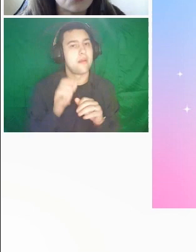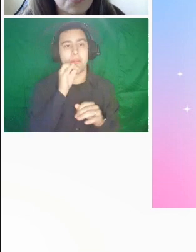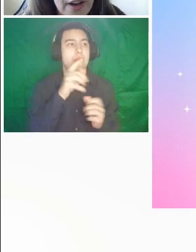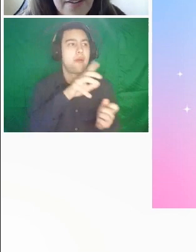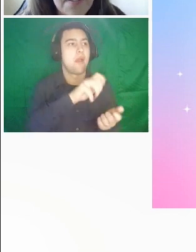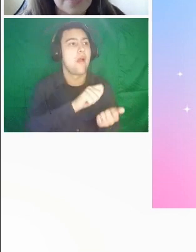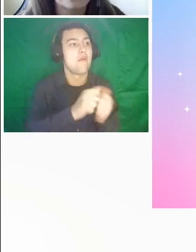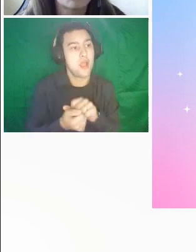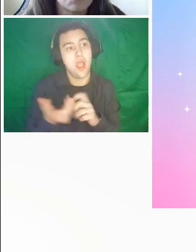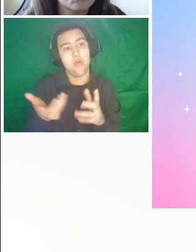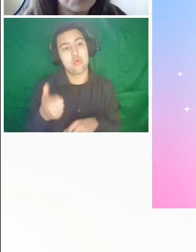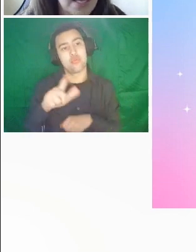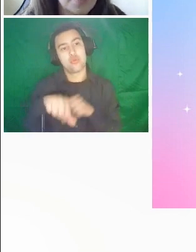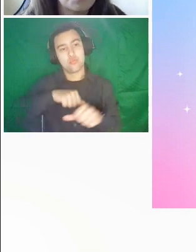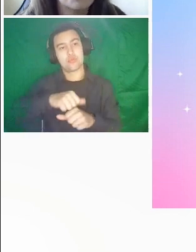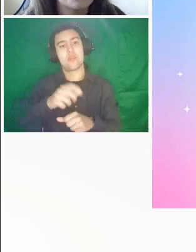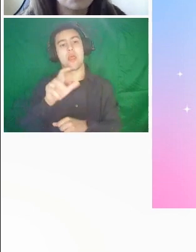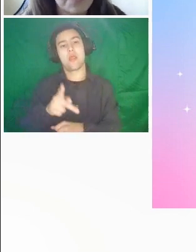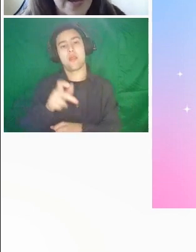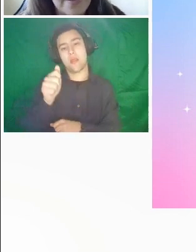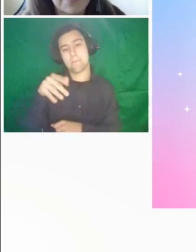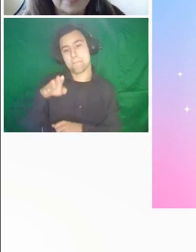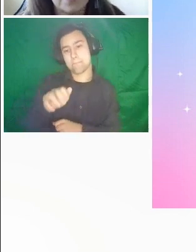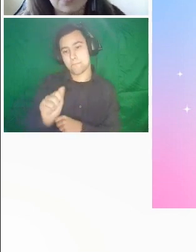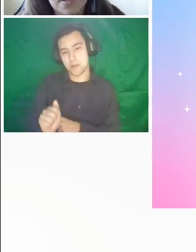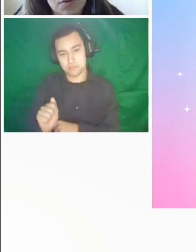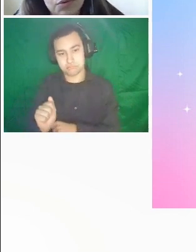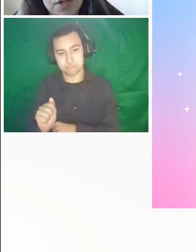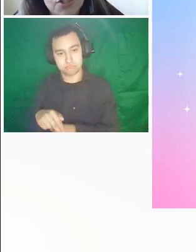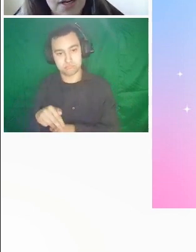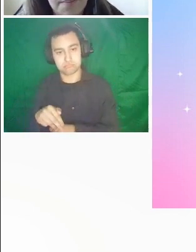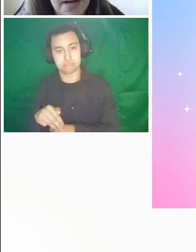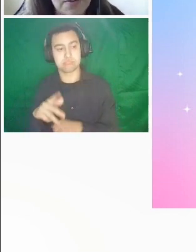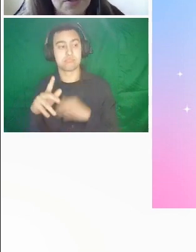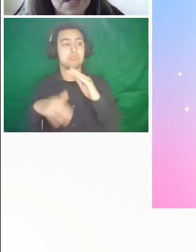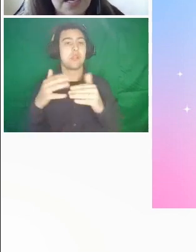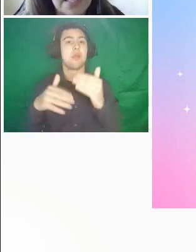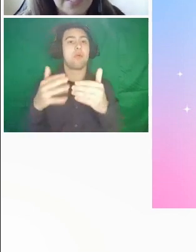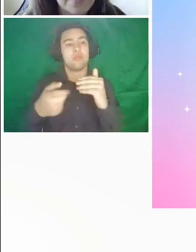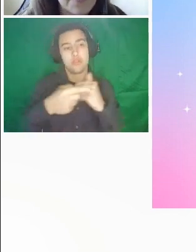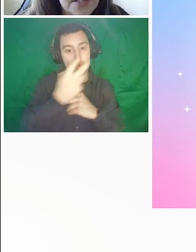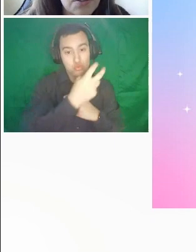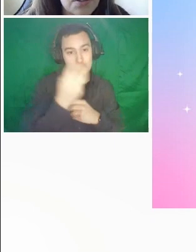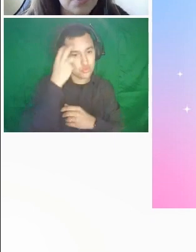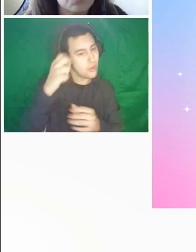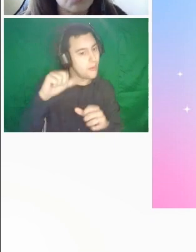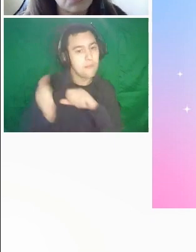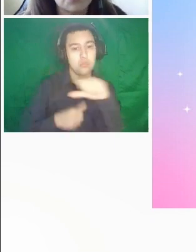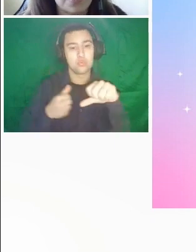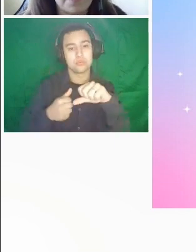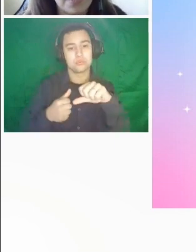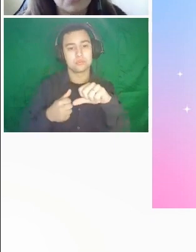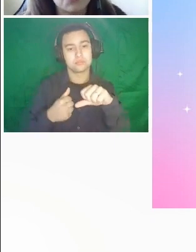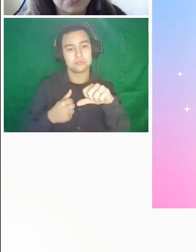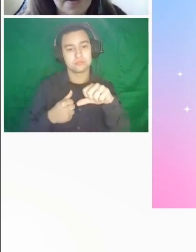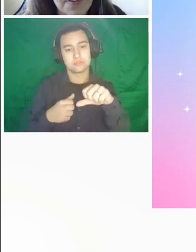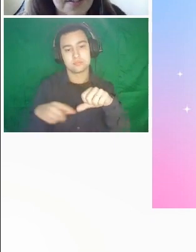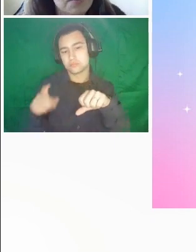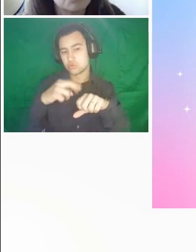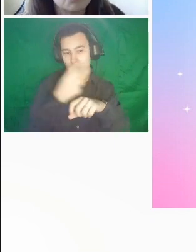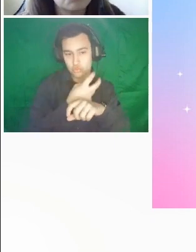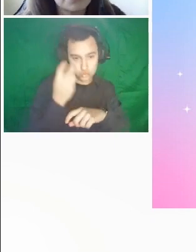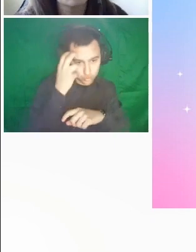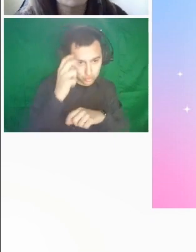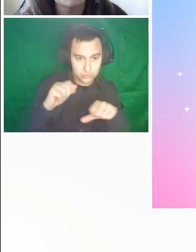mas a gente vai ver que ao longo do tempo isso vai afetar a nossa cultura de trabalho e aí afetando a nossa cultura de trabalho a gente tá